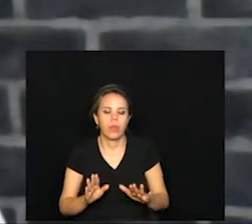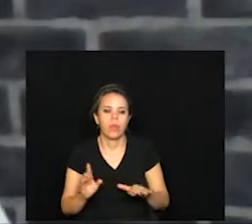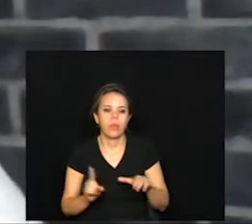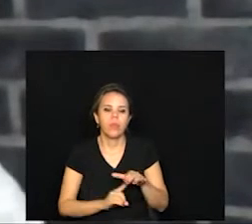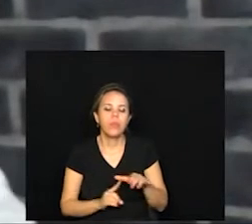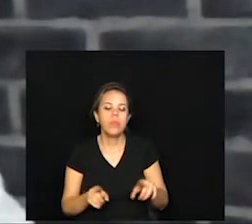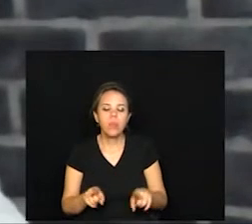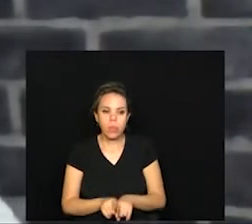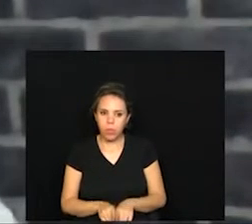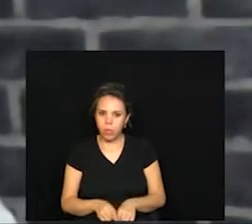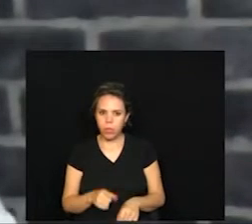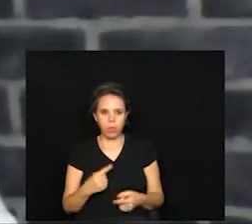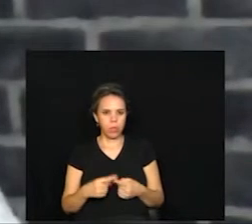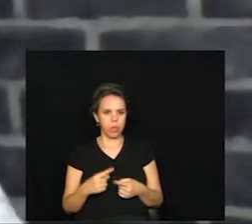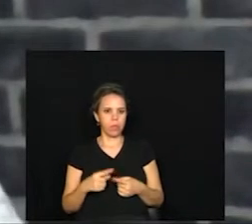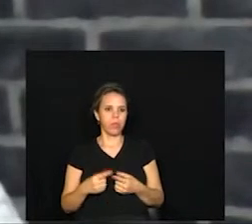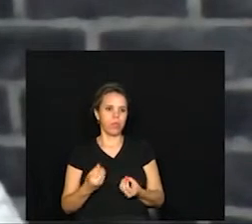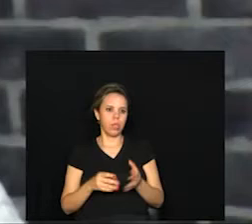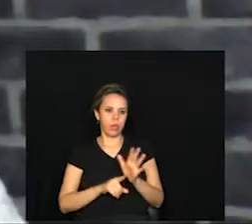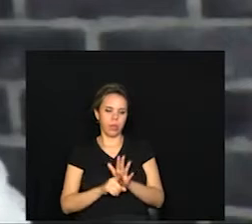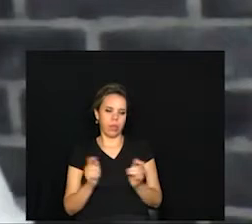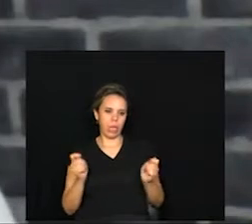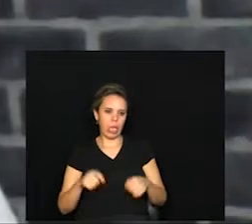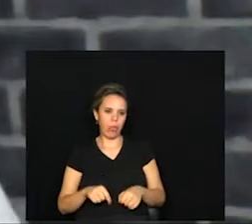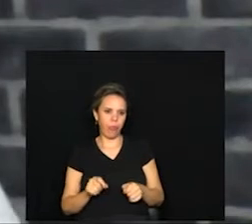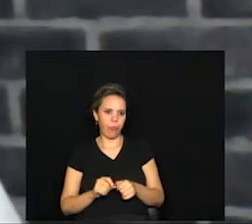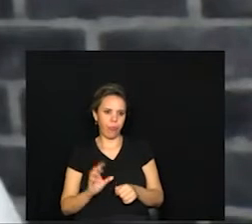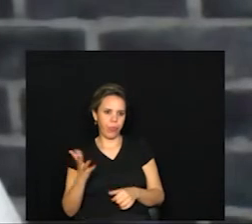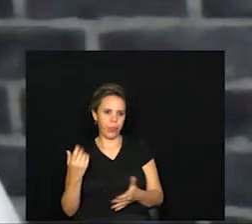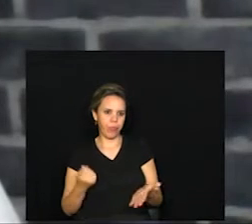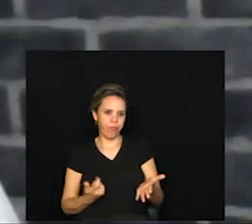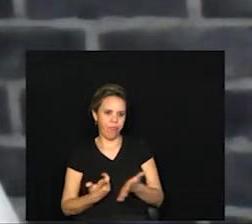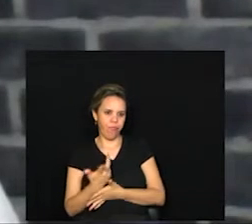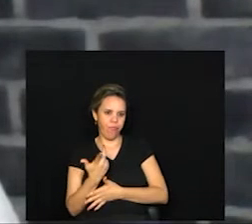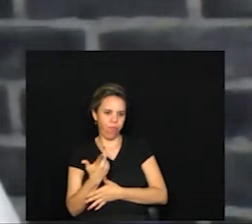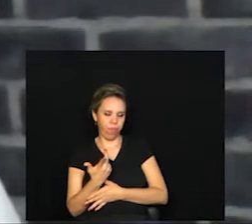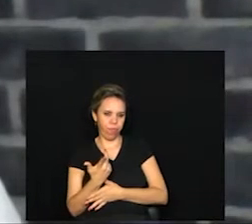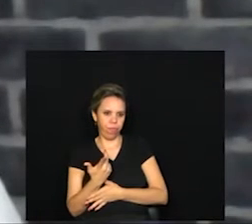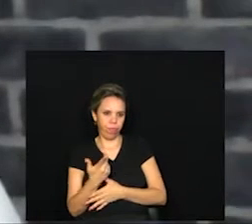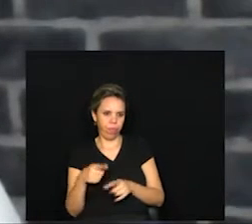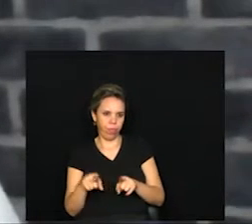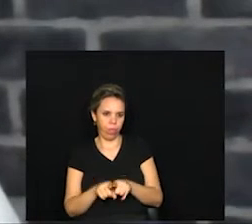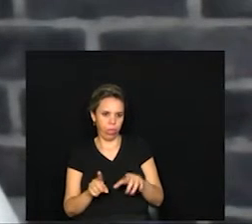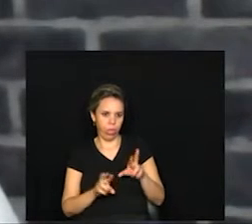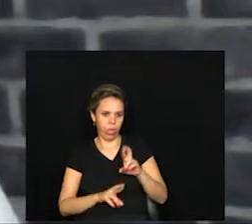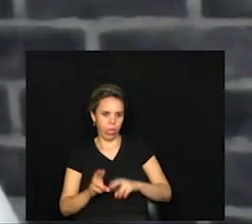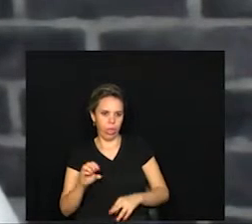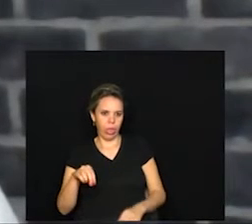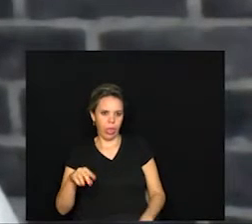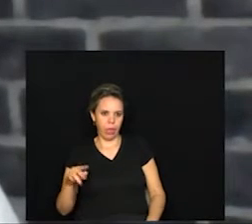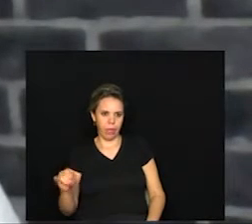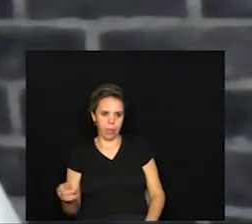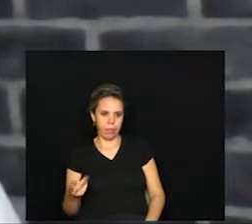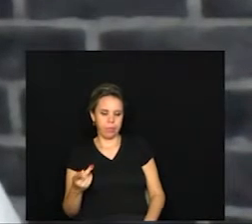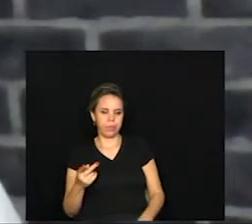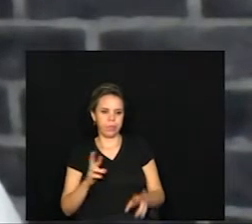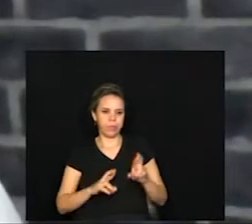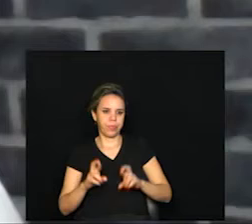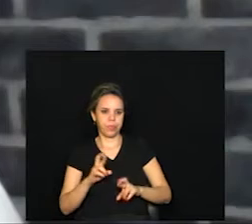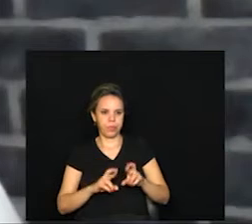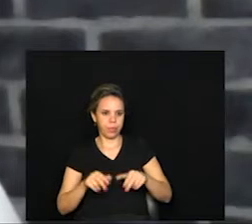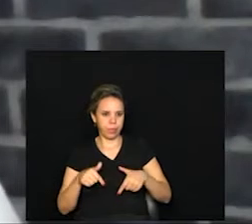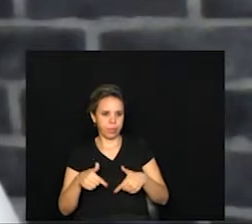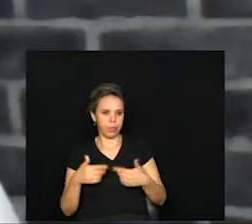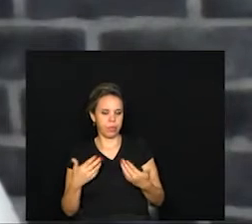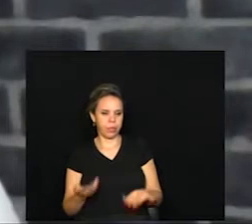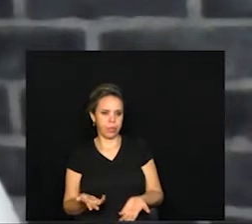consumidor também, não é porque tem lá esses dados que ele deve efetuar a compra. Ele deve, então, consultar o CNPJ, verificar se ele está